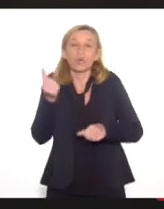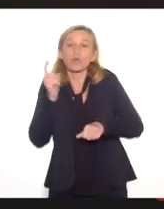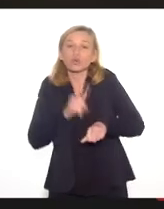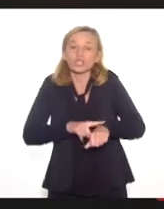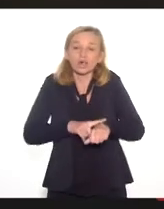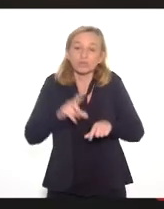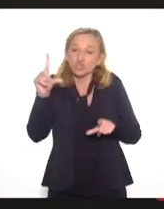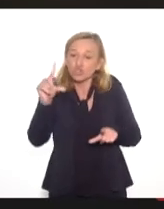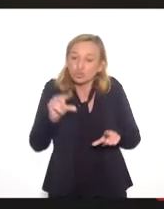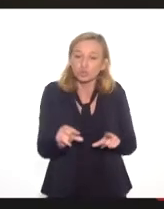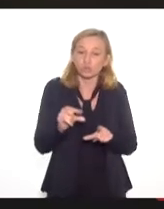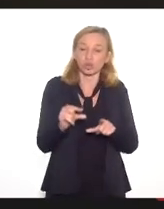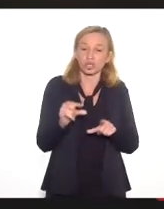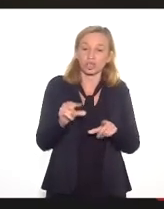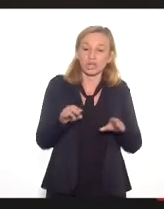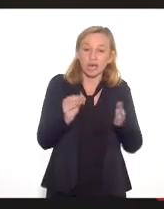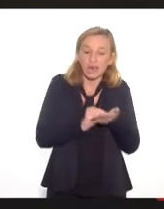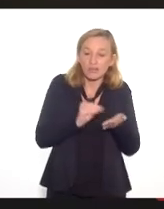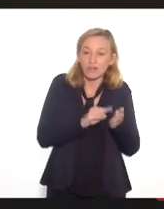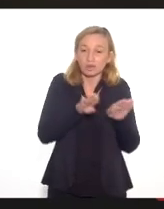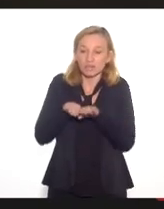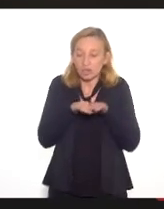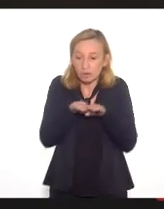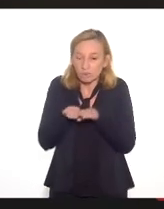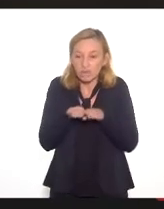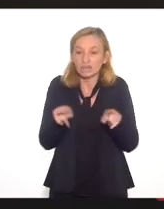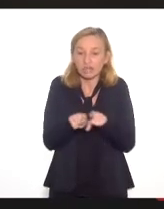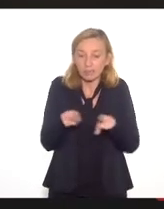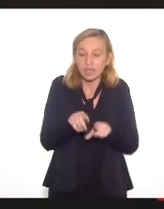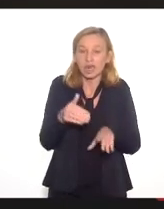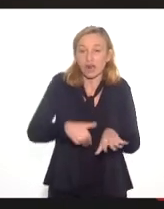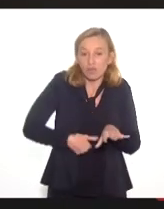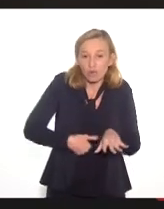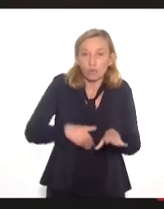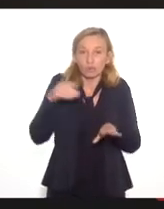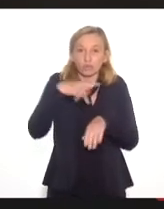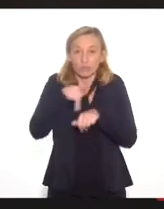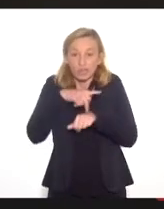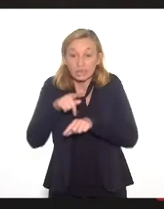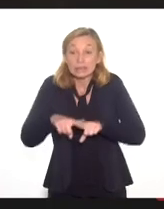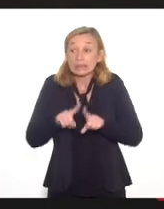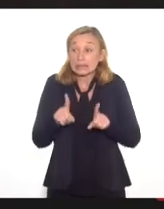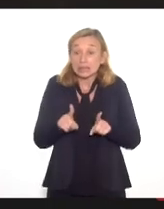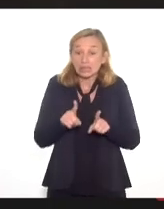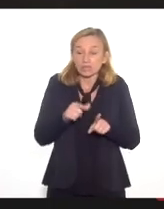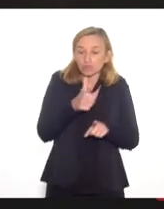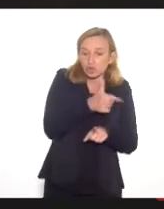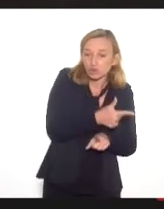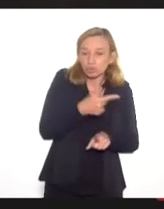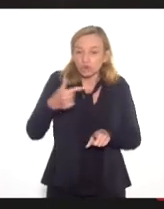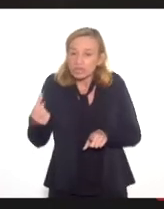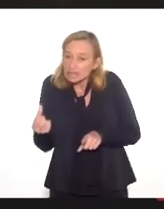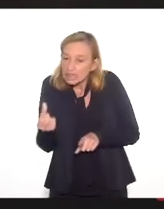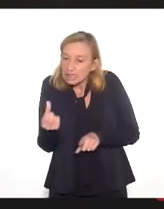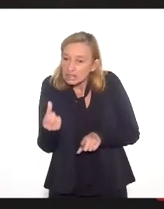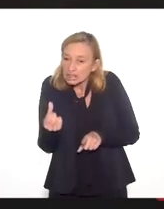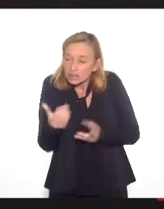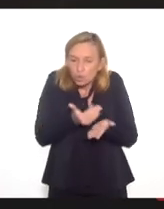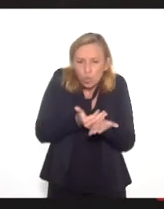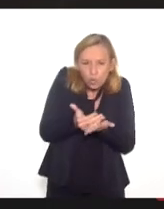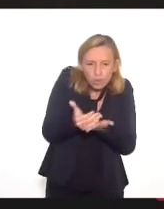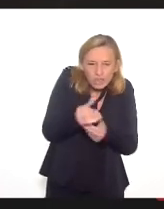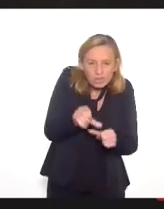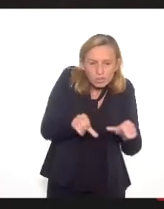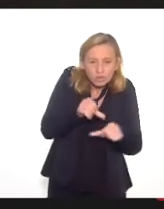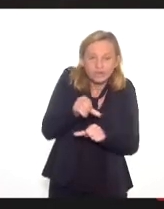reduzir tanto a desigualdade e a fome no país isso a partir de 2016 começa a